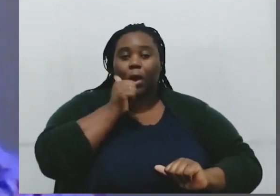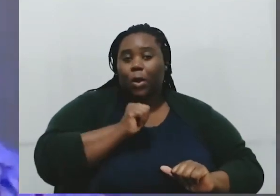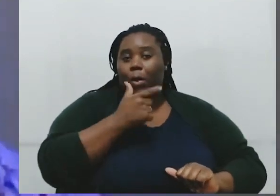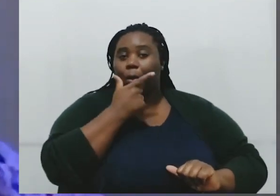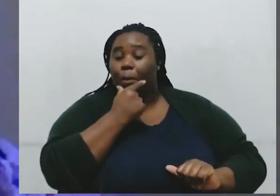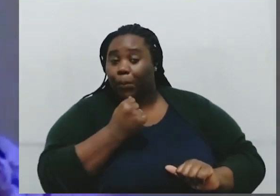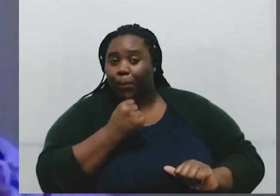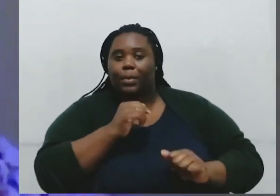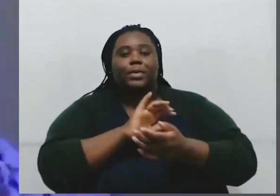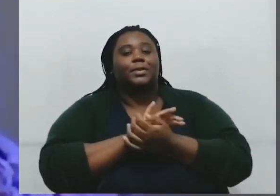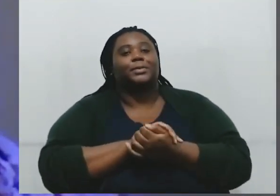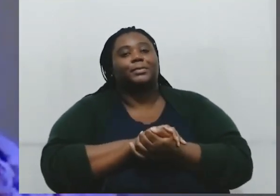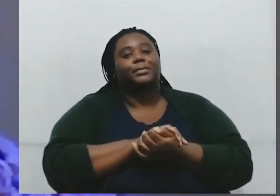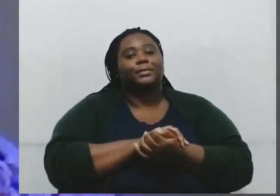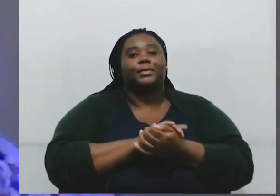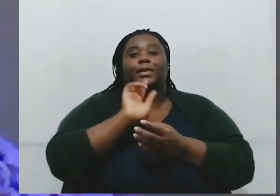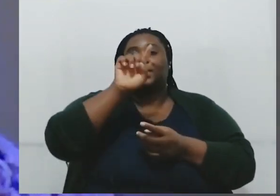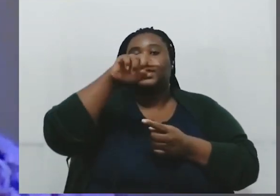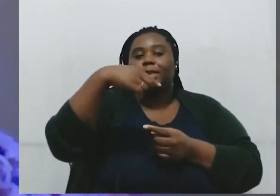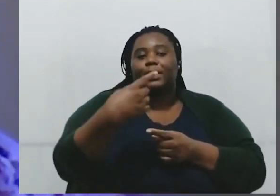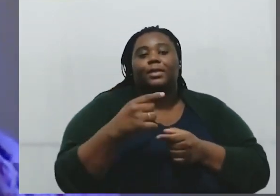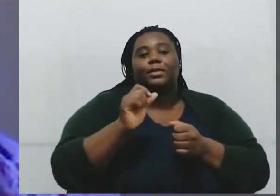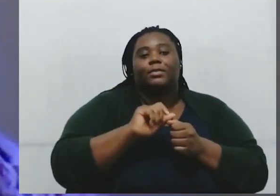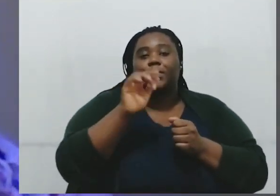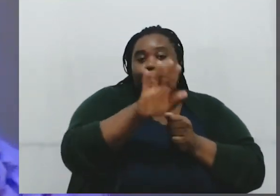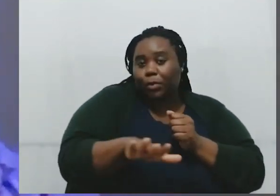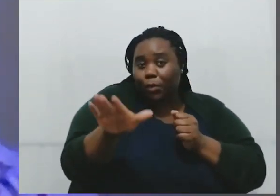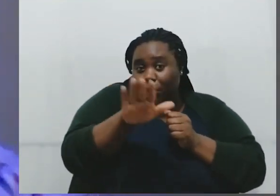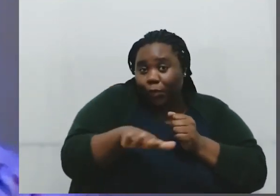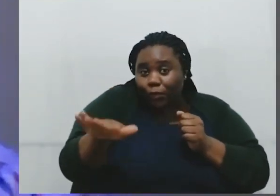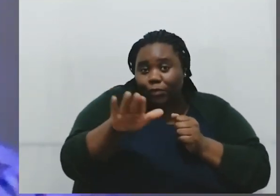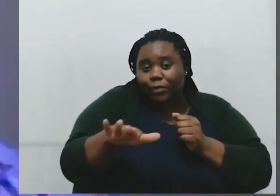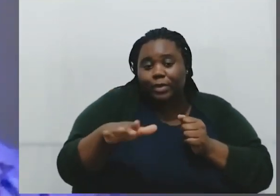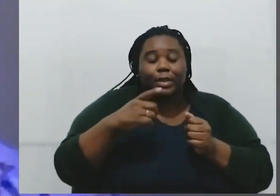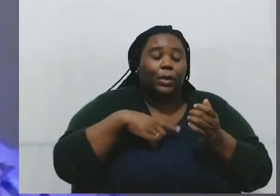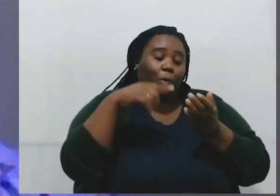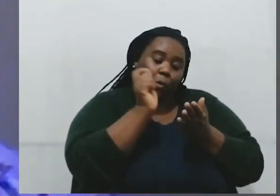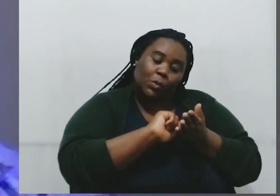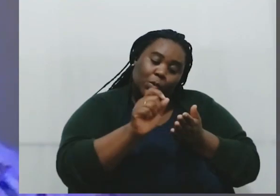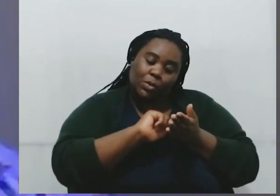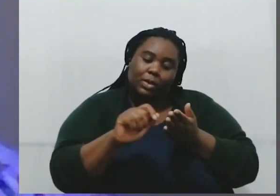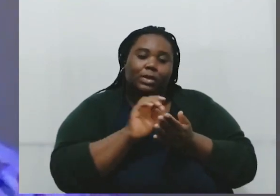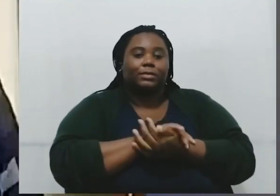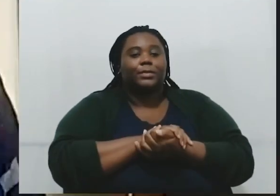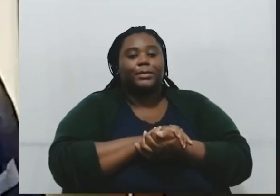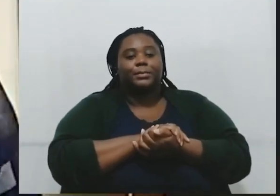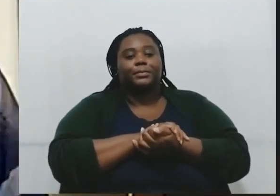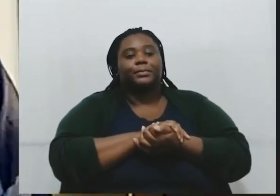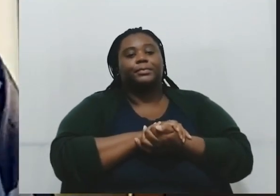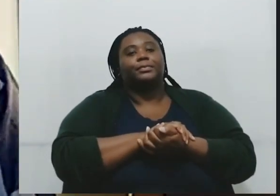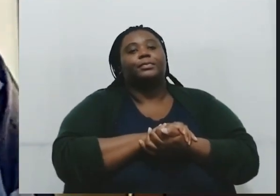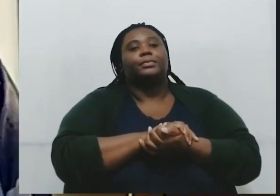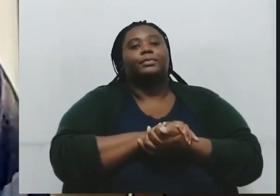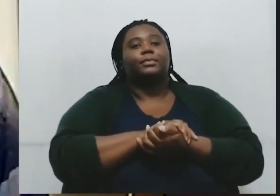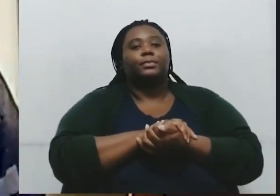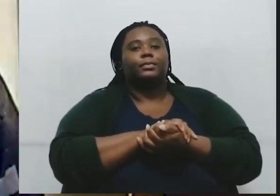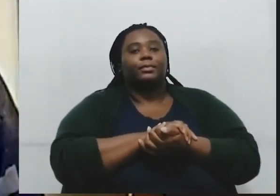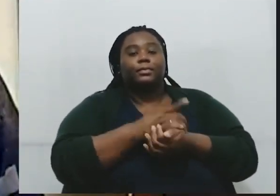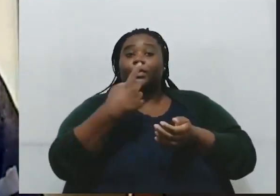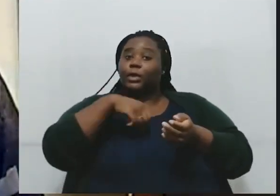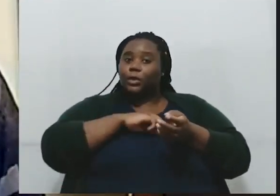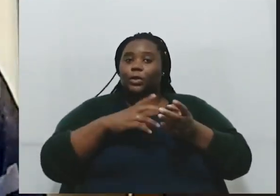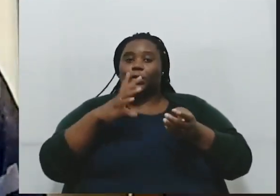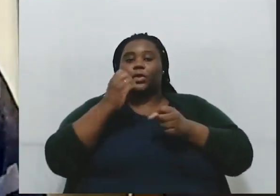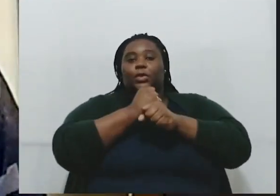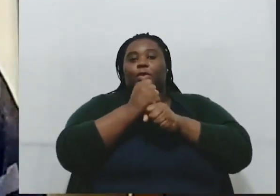mim. Nesse mesmo ano, a gente realiza o primeiro festival Breves Cenas de Teatro. Mas aí no meio disso tudo, chegou a